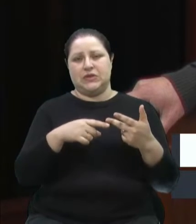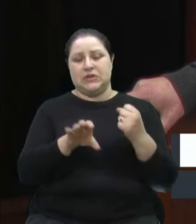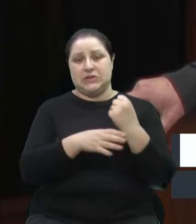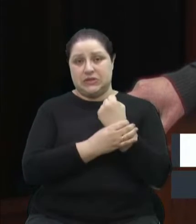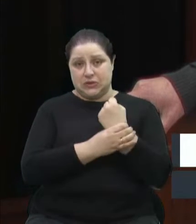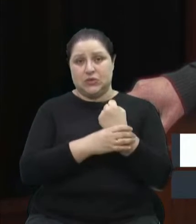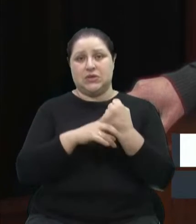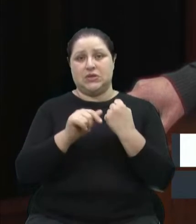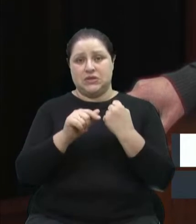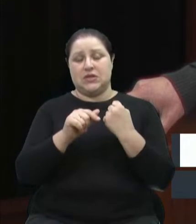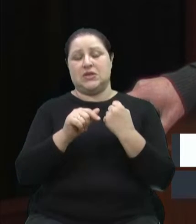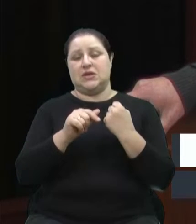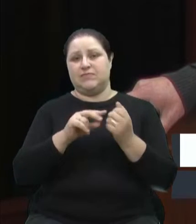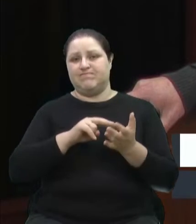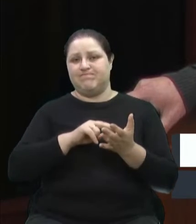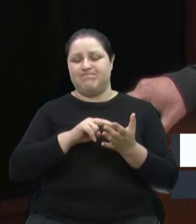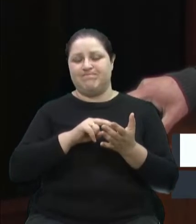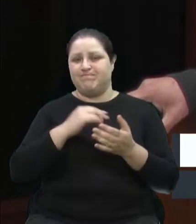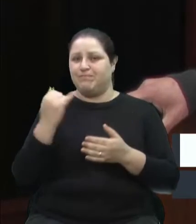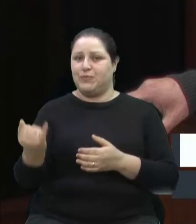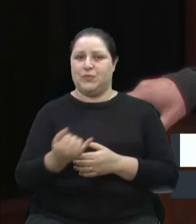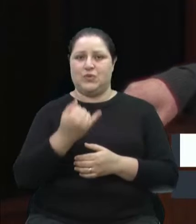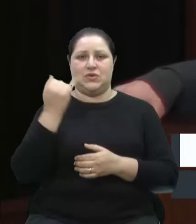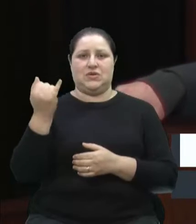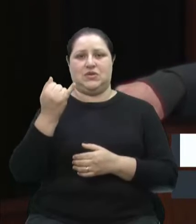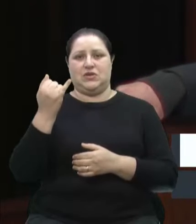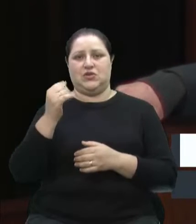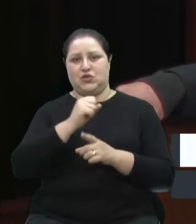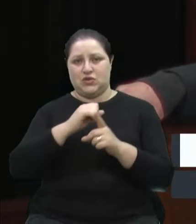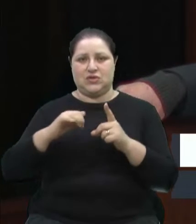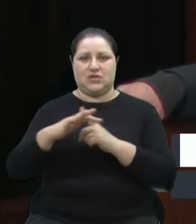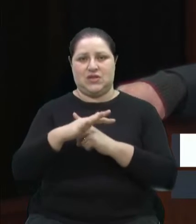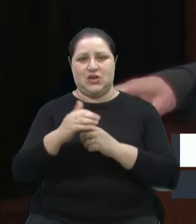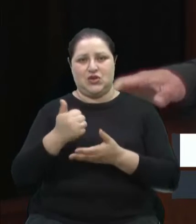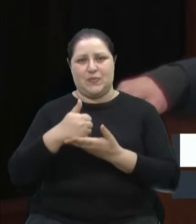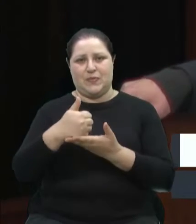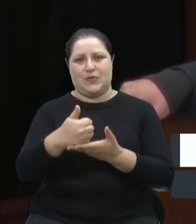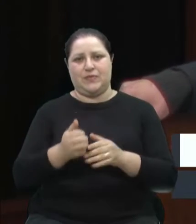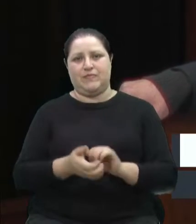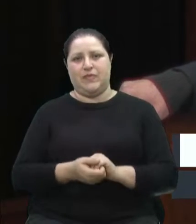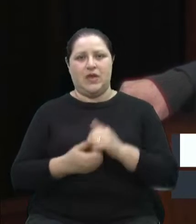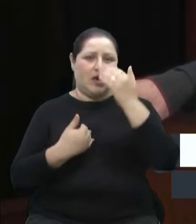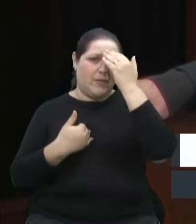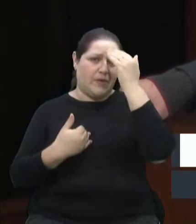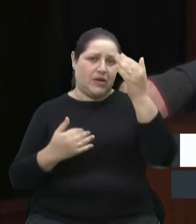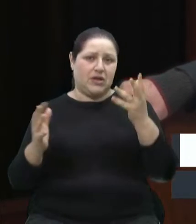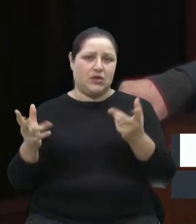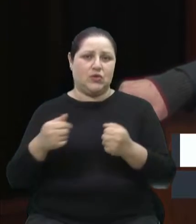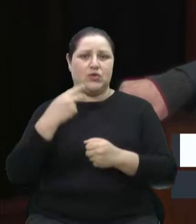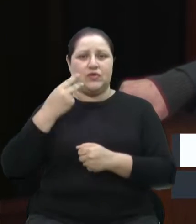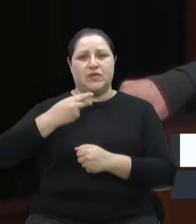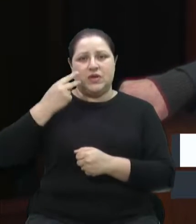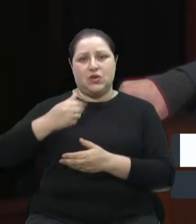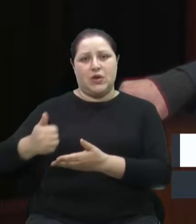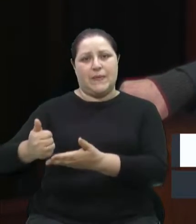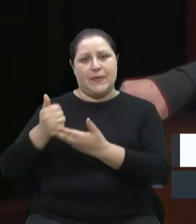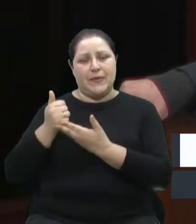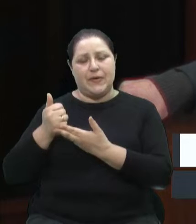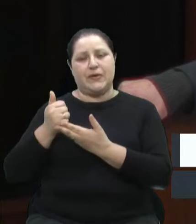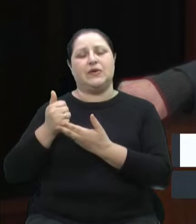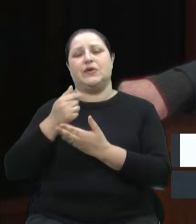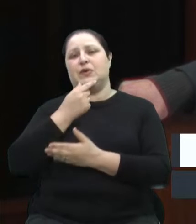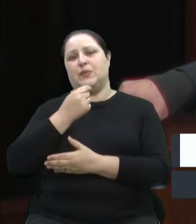para a nossa sociedade. Agradeço o apoio de todos os meus nobres colegas vereadores